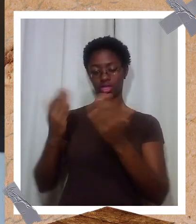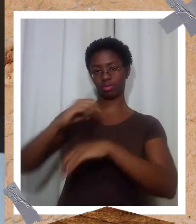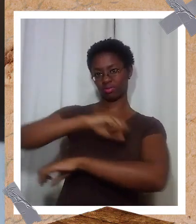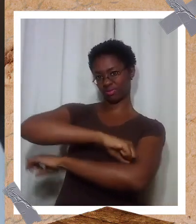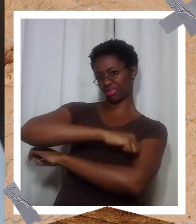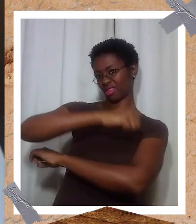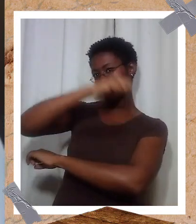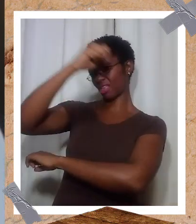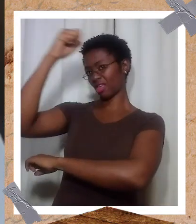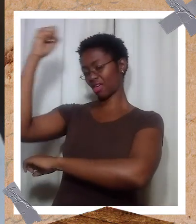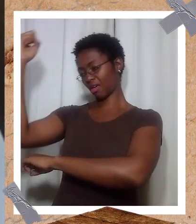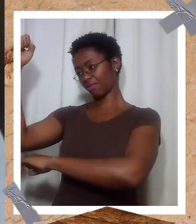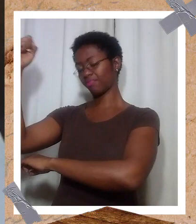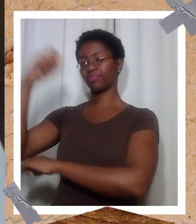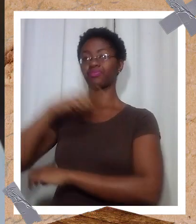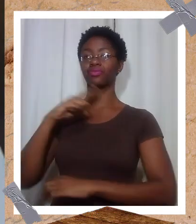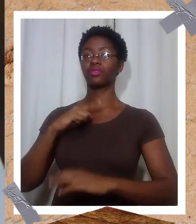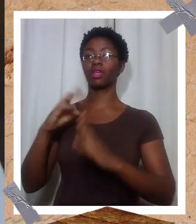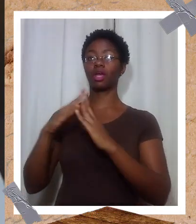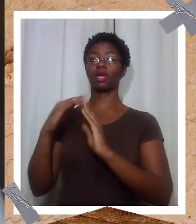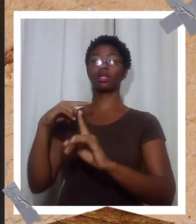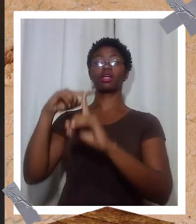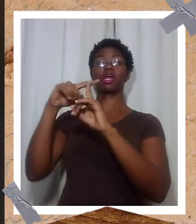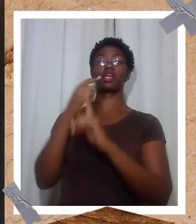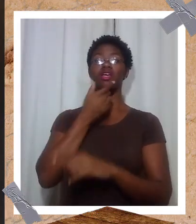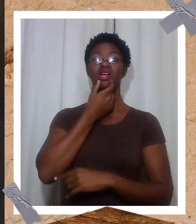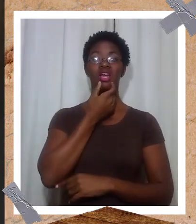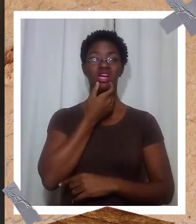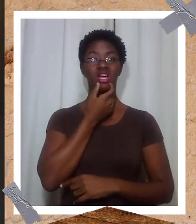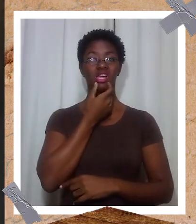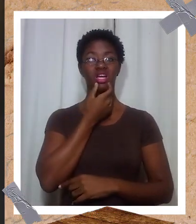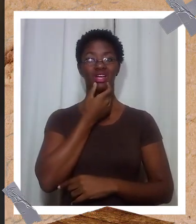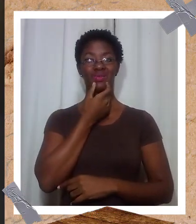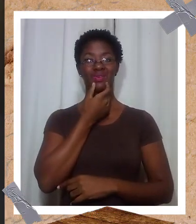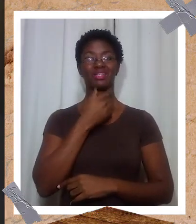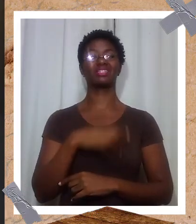aqui, tem Igreja da Penha.